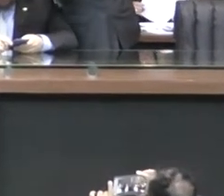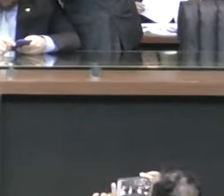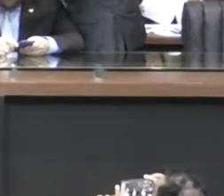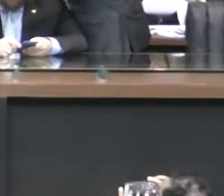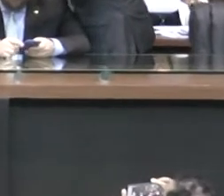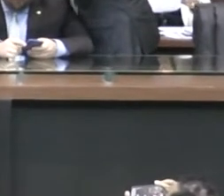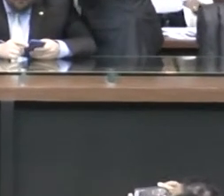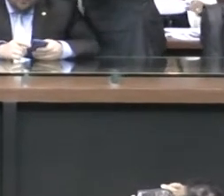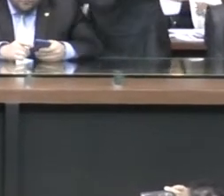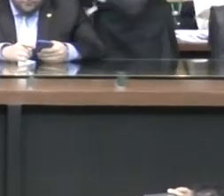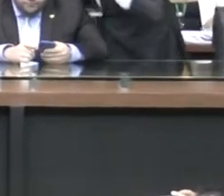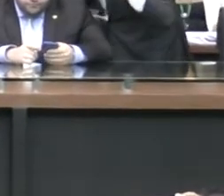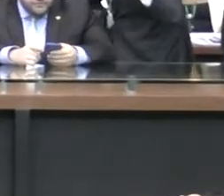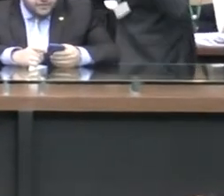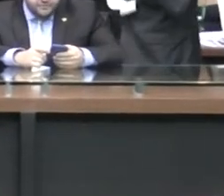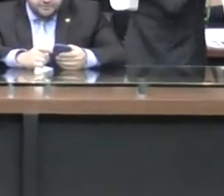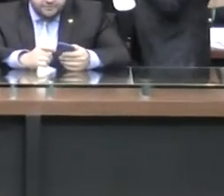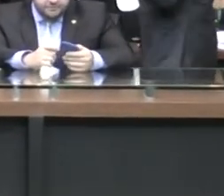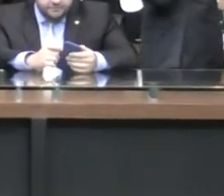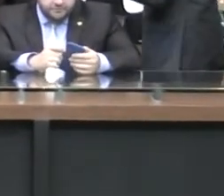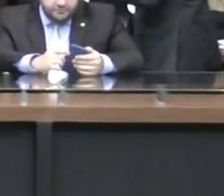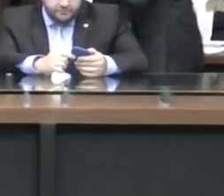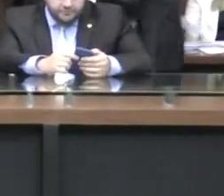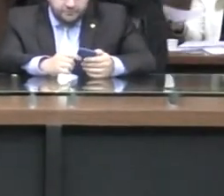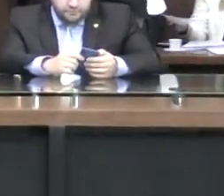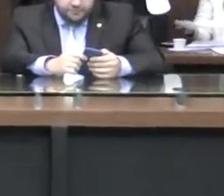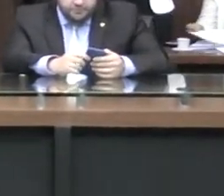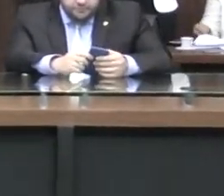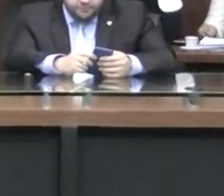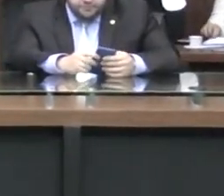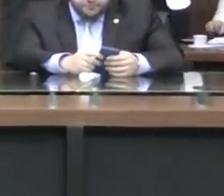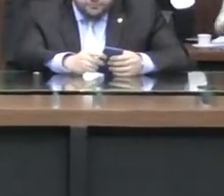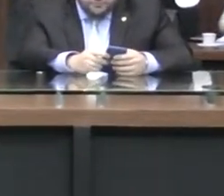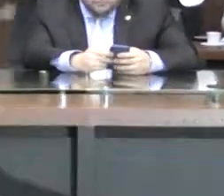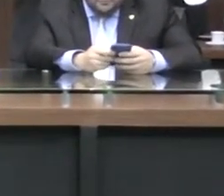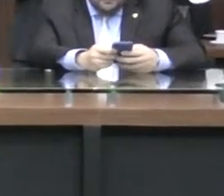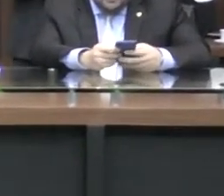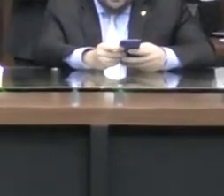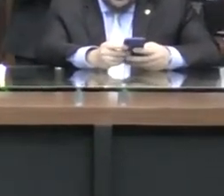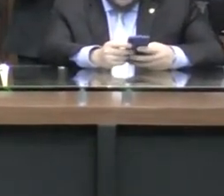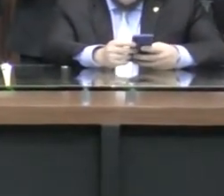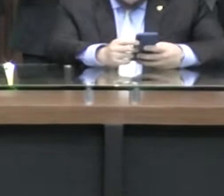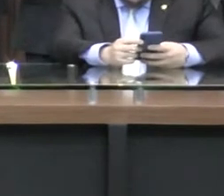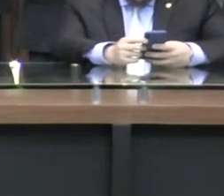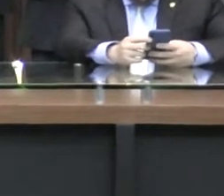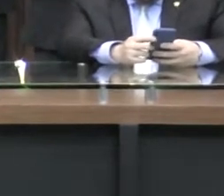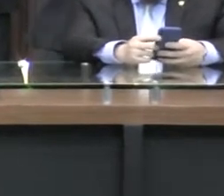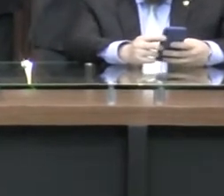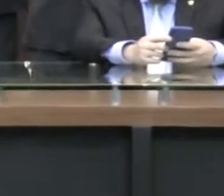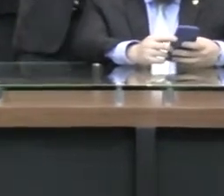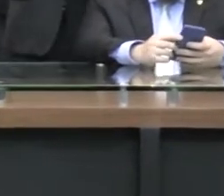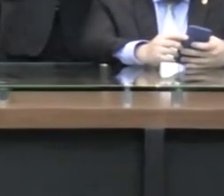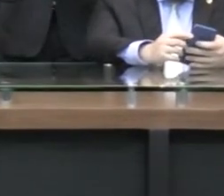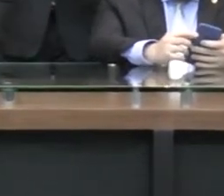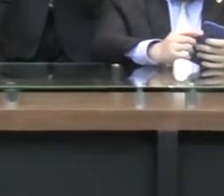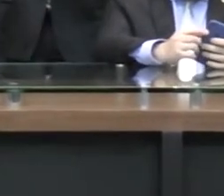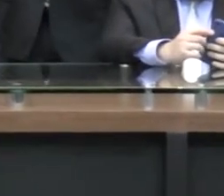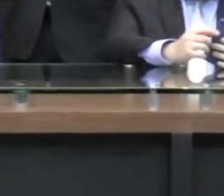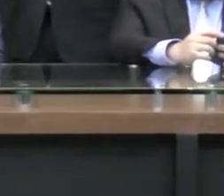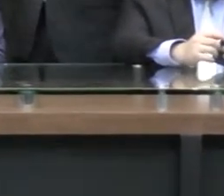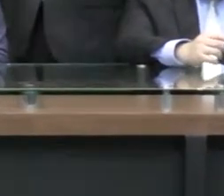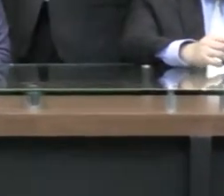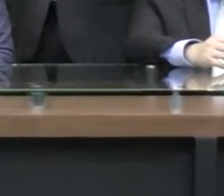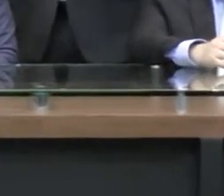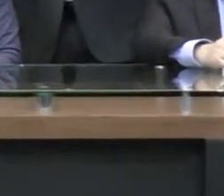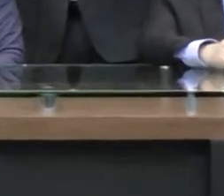será concedido ao professor Lambert e o tempo que Demilson está propondo é exatamente o PP para que os professores se manifestem